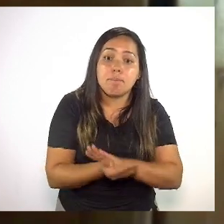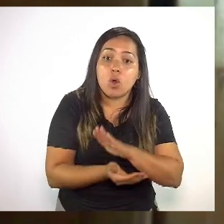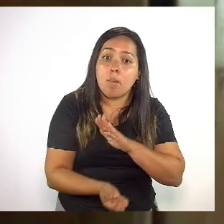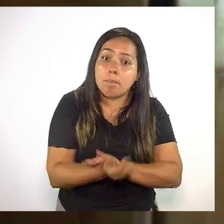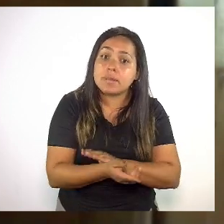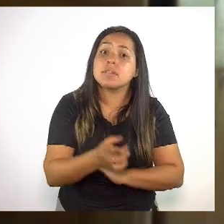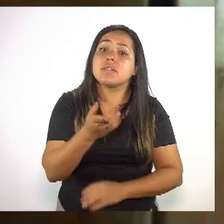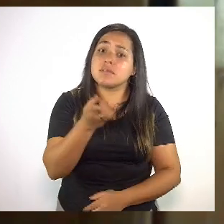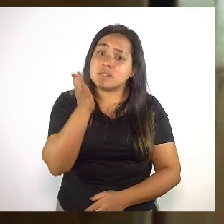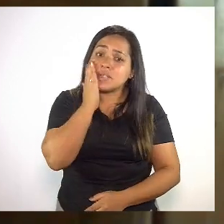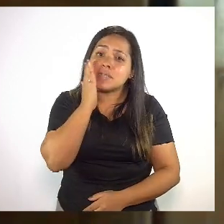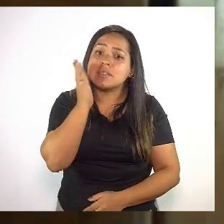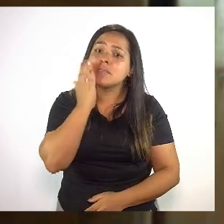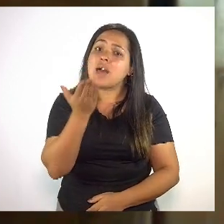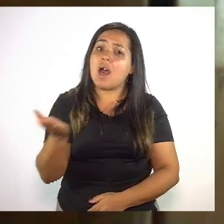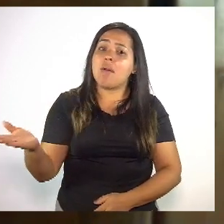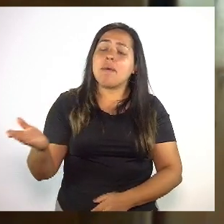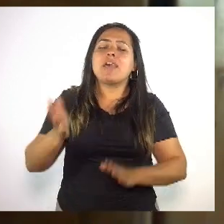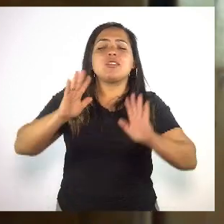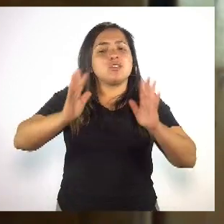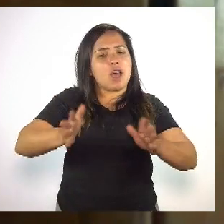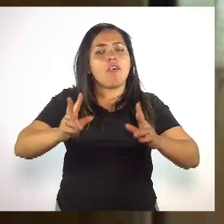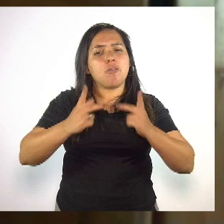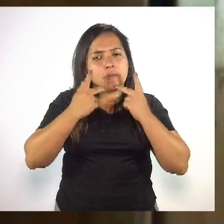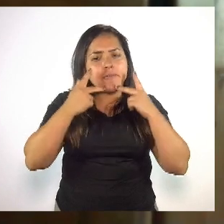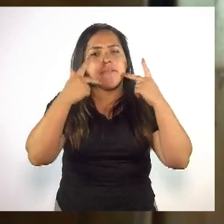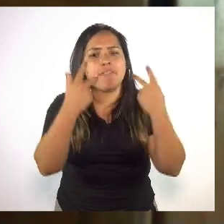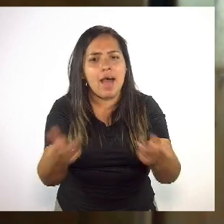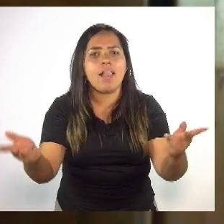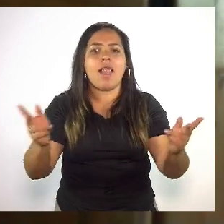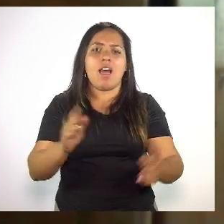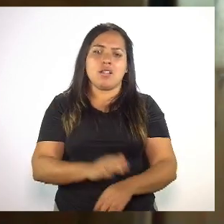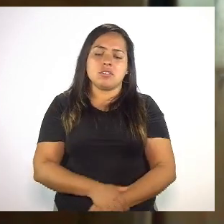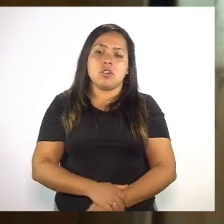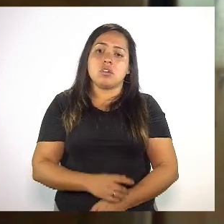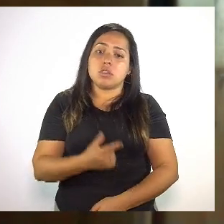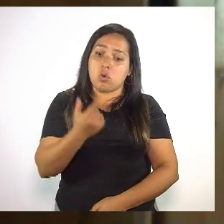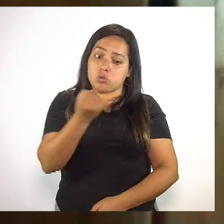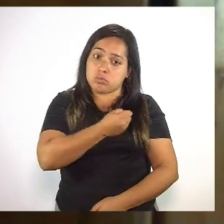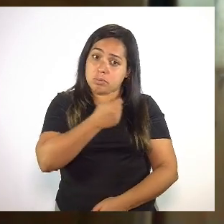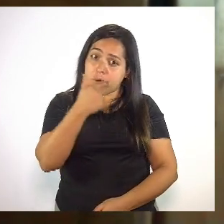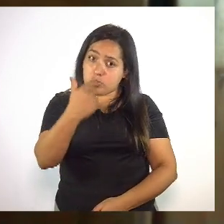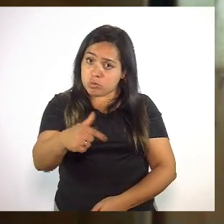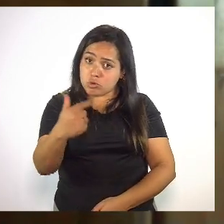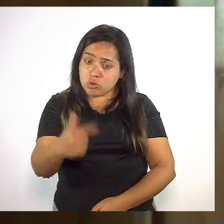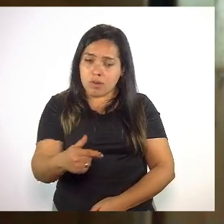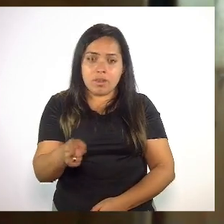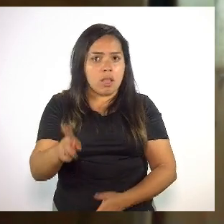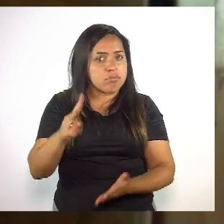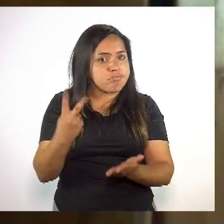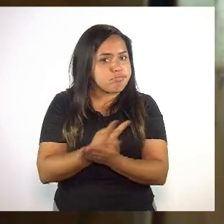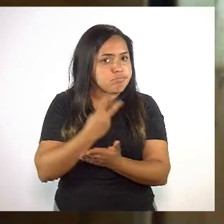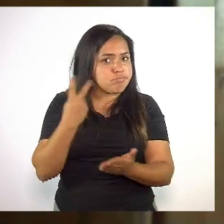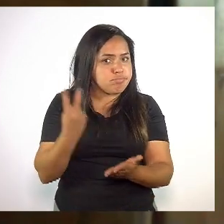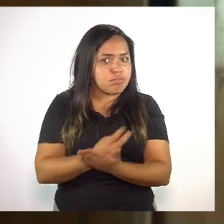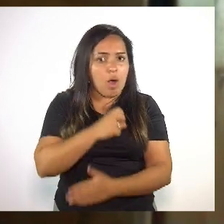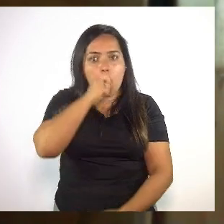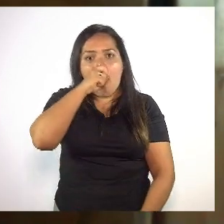mediante propina, como já ficou assentado. Então, irregularidade número 2, não superada